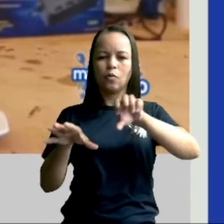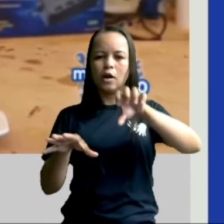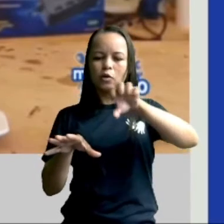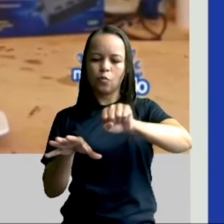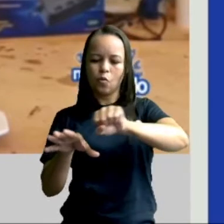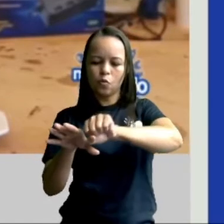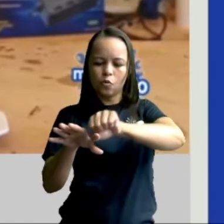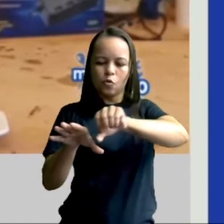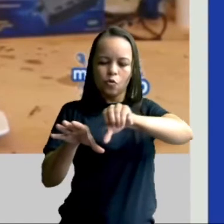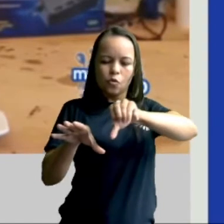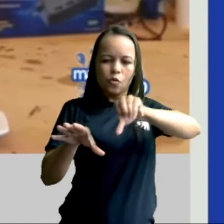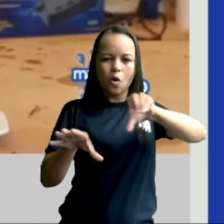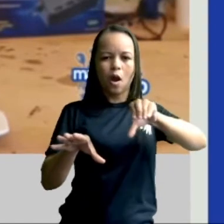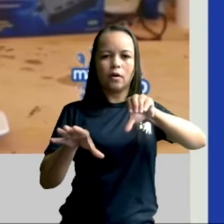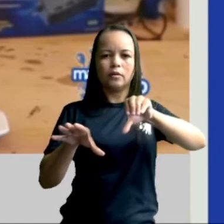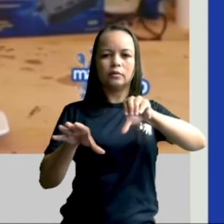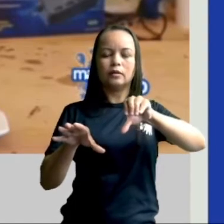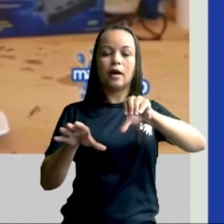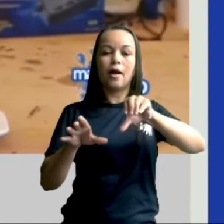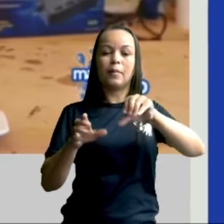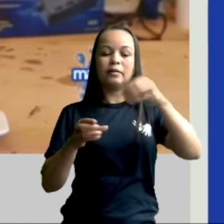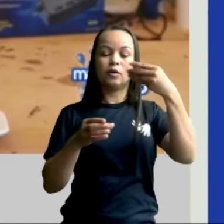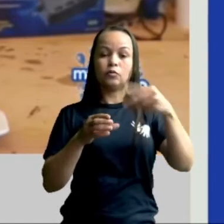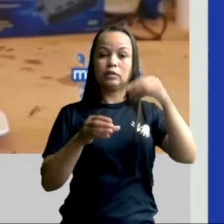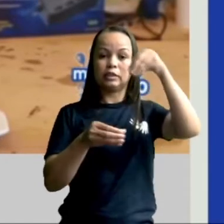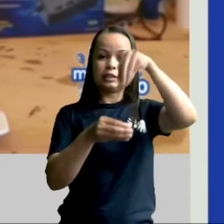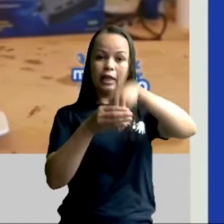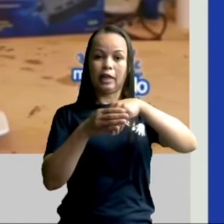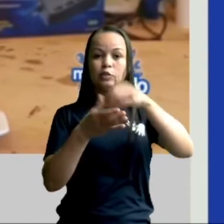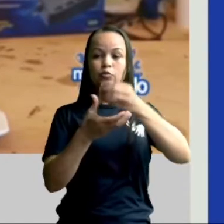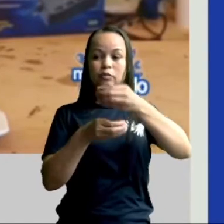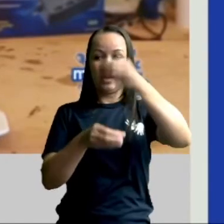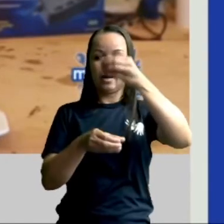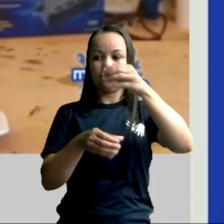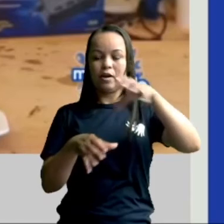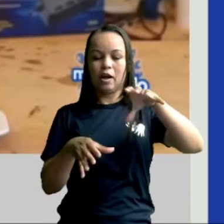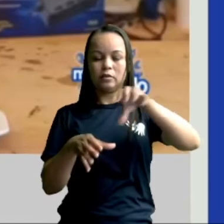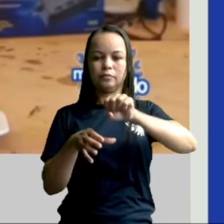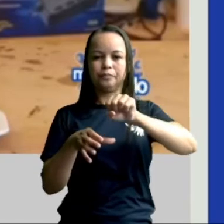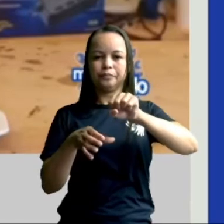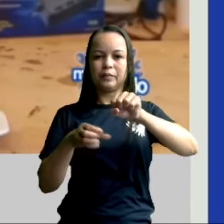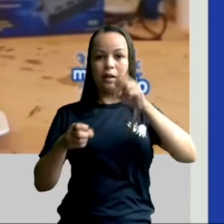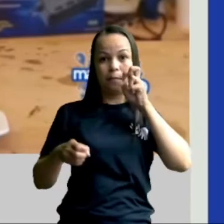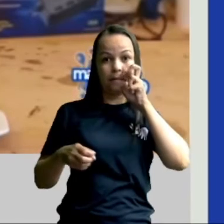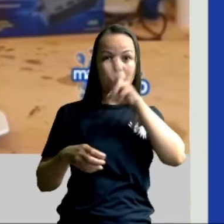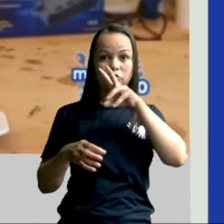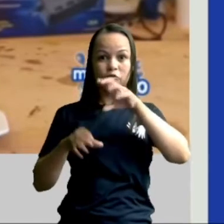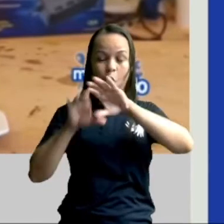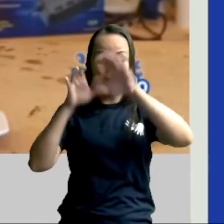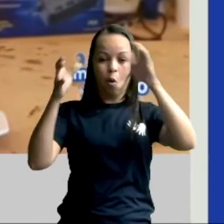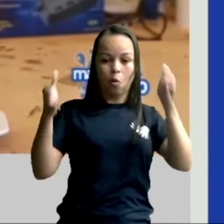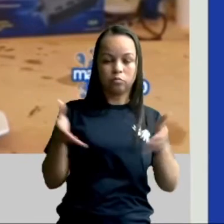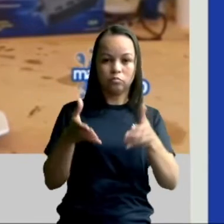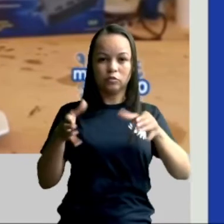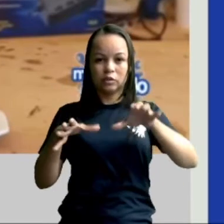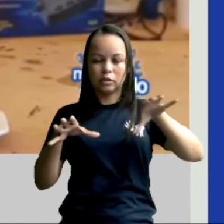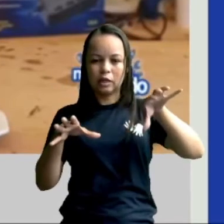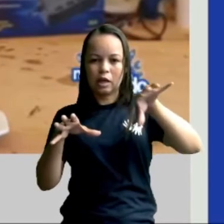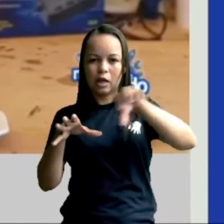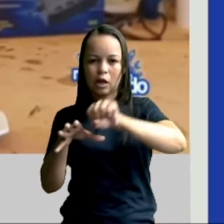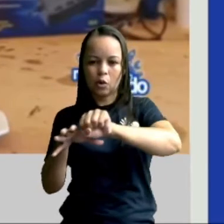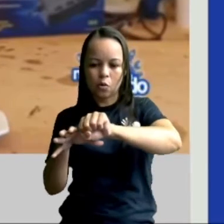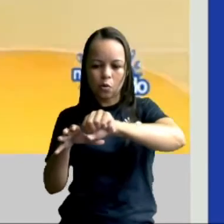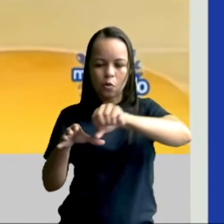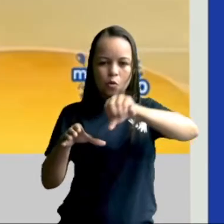aqui dentro da garrafa. E quando diminui a pressão dentro da garrafa, a pressão atmosférica é mais forte, existe uma diferença de pressão e a